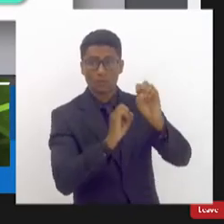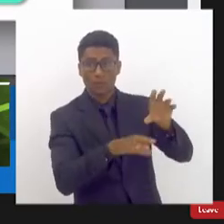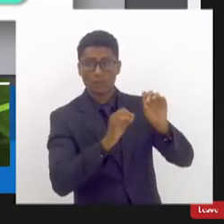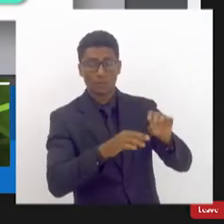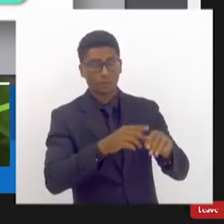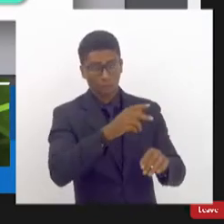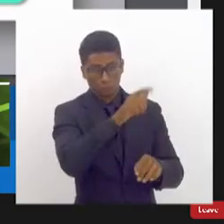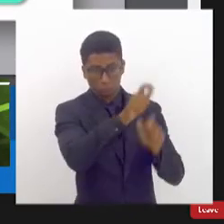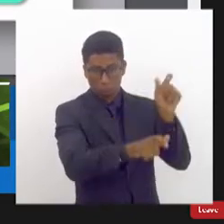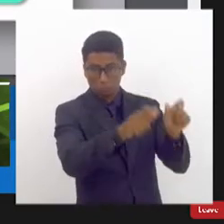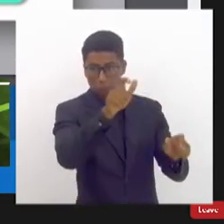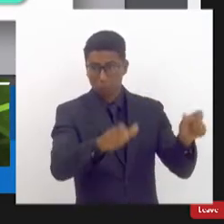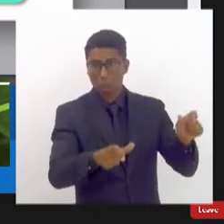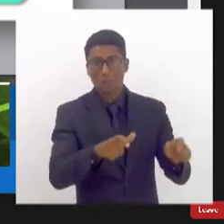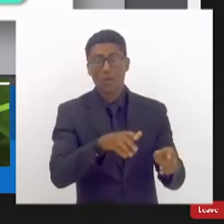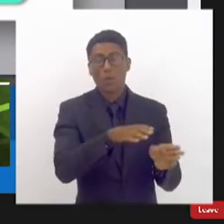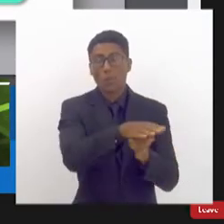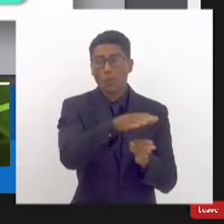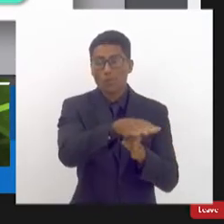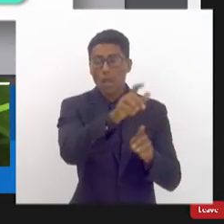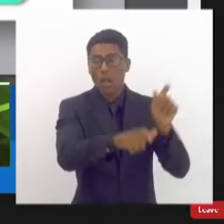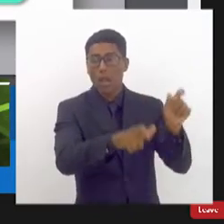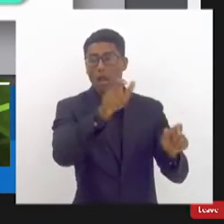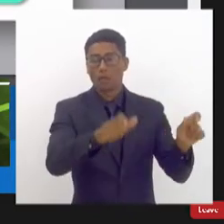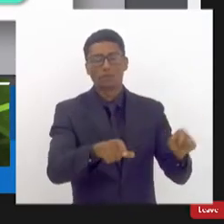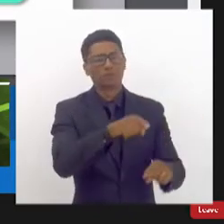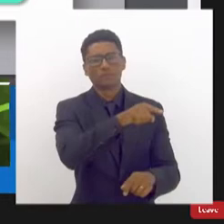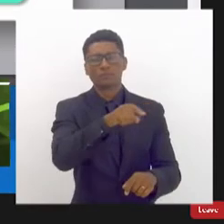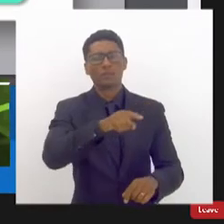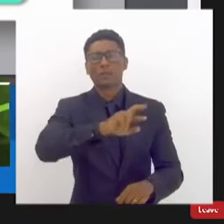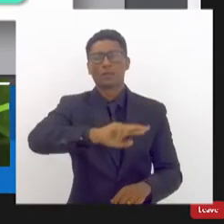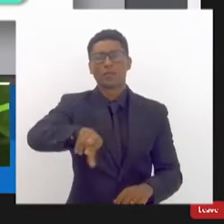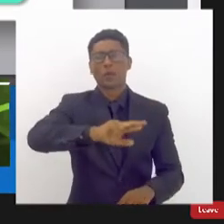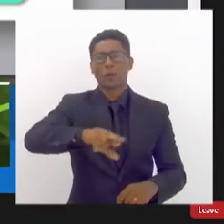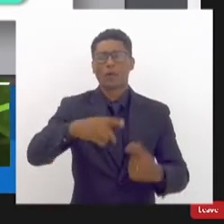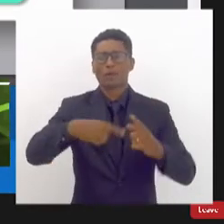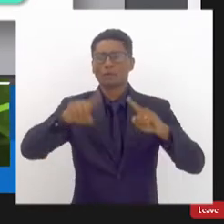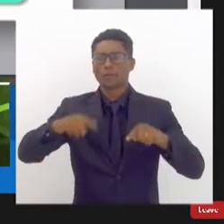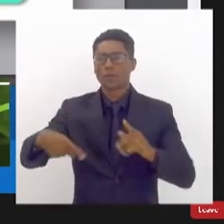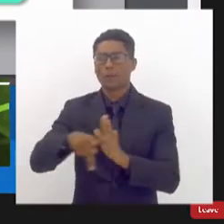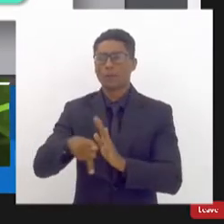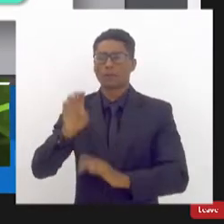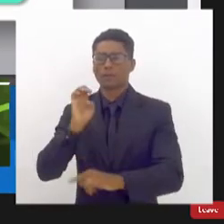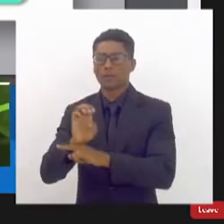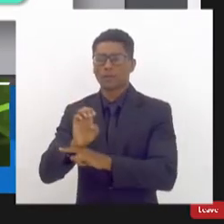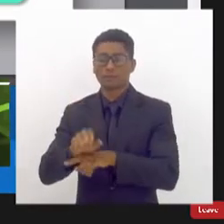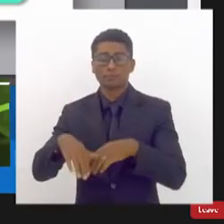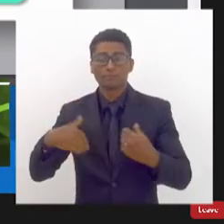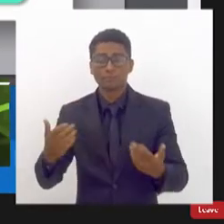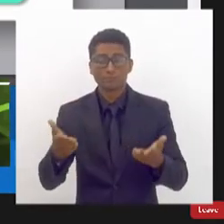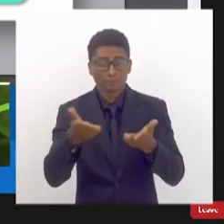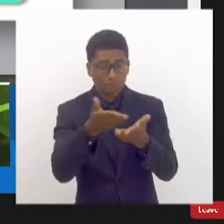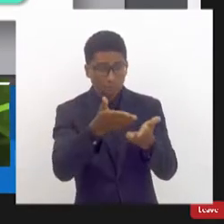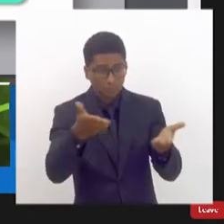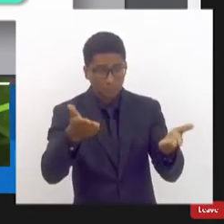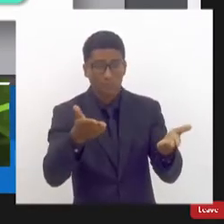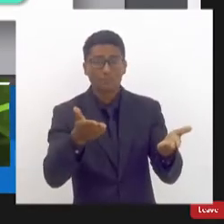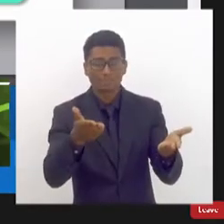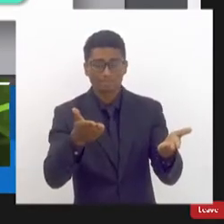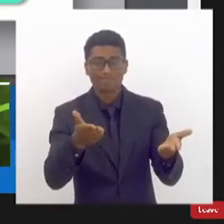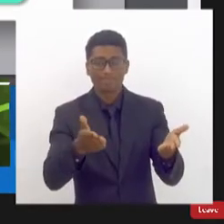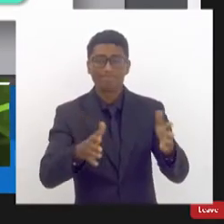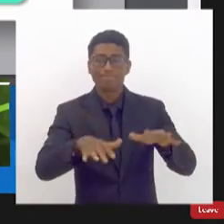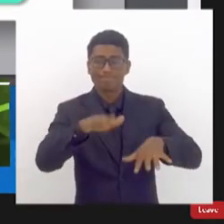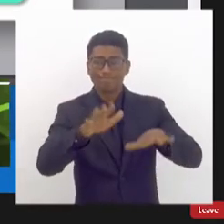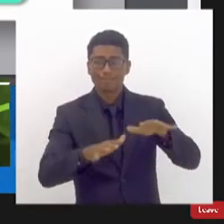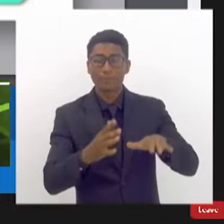estaduais de educação, em sua maioria, não são servidores do Estado. Então, eles acabam tendo um perfil de usuário externo que dificulta